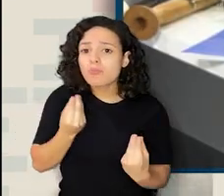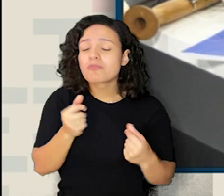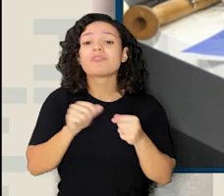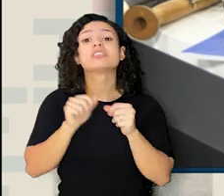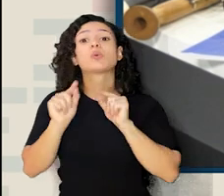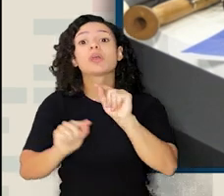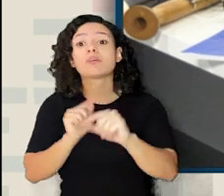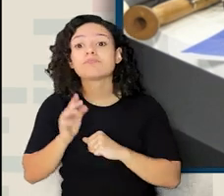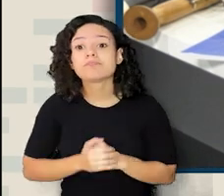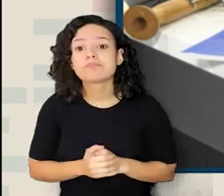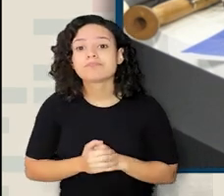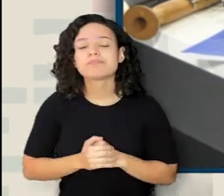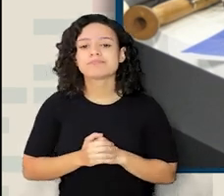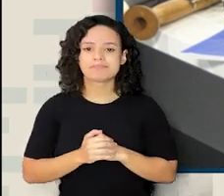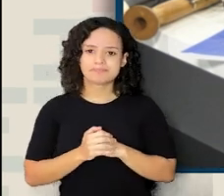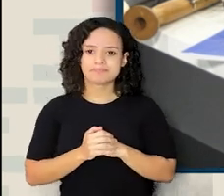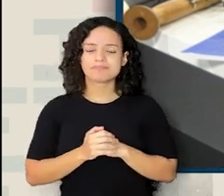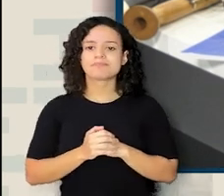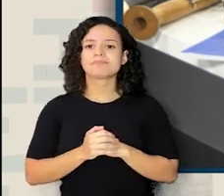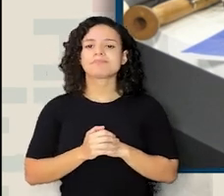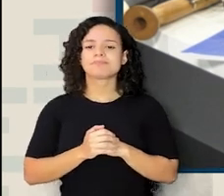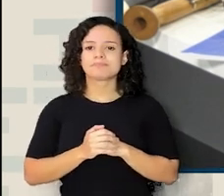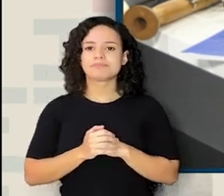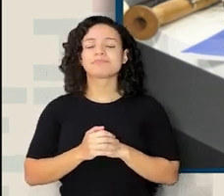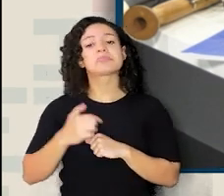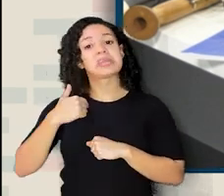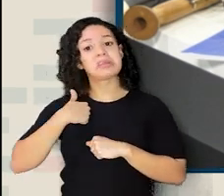quero tocar essa música, então eu vou fazer o quê?